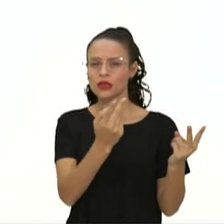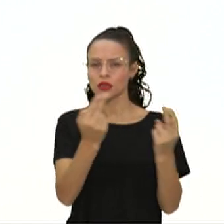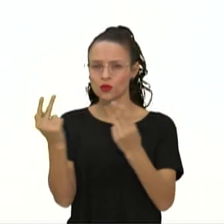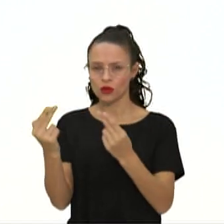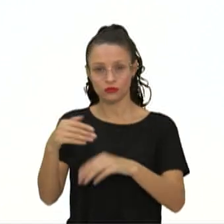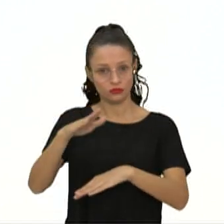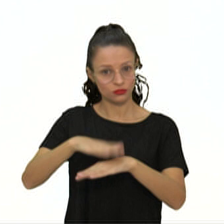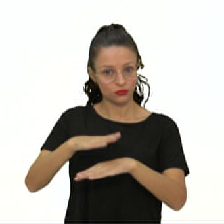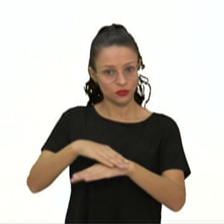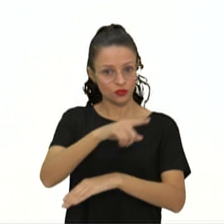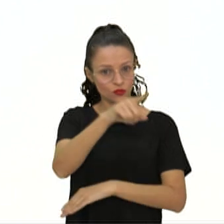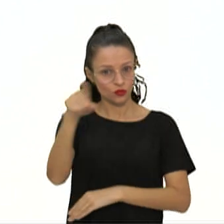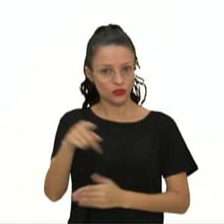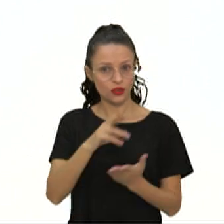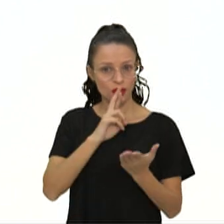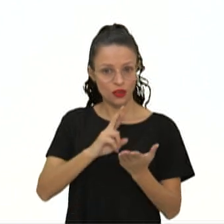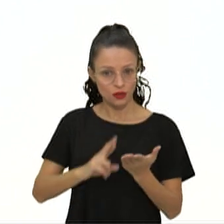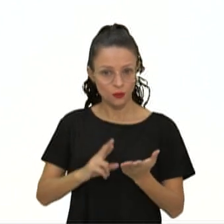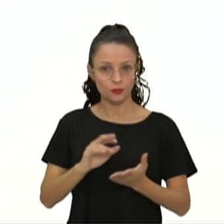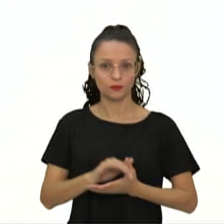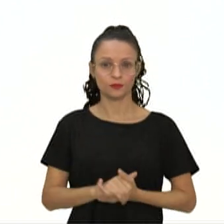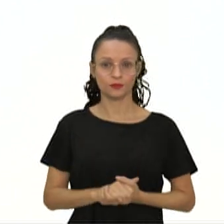para você trazer essa informação para mim.